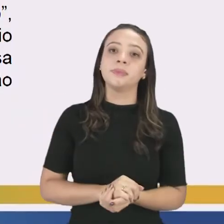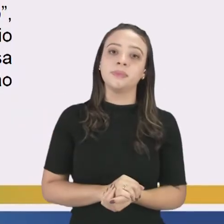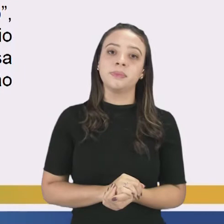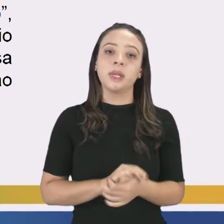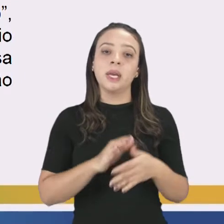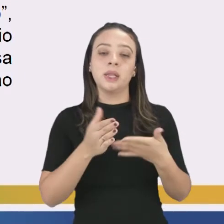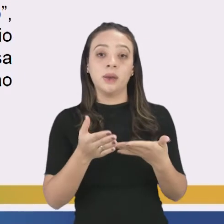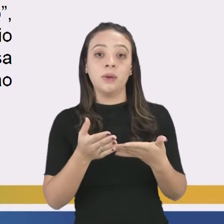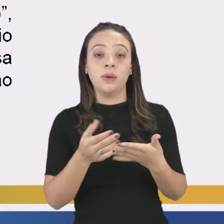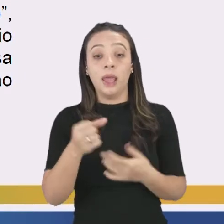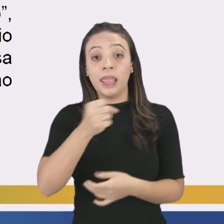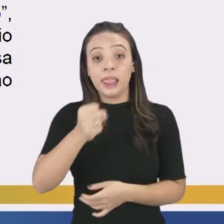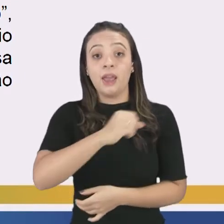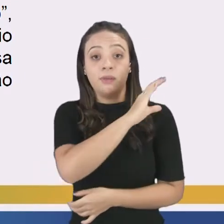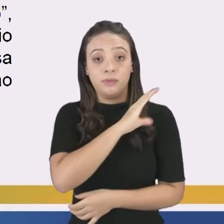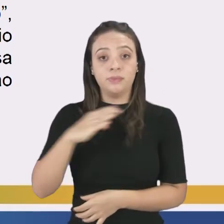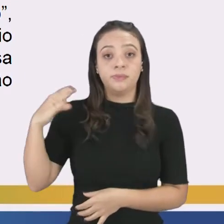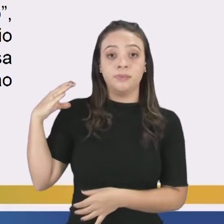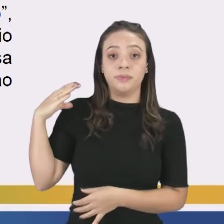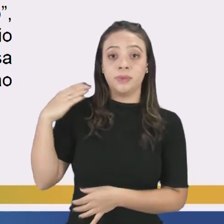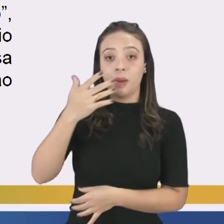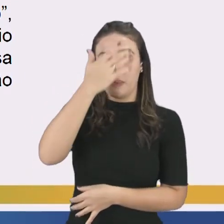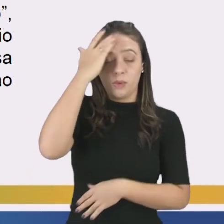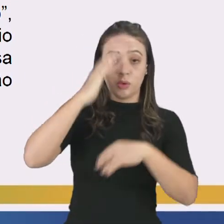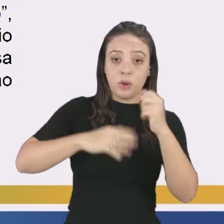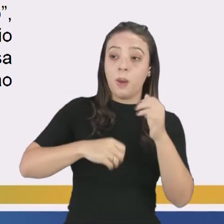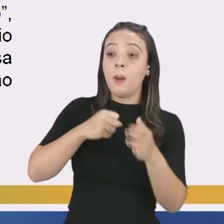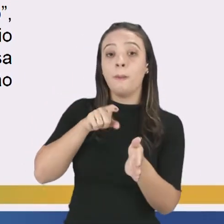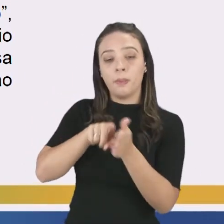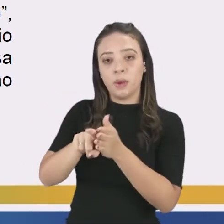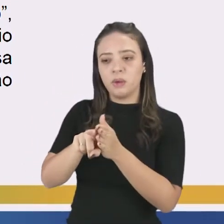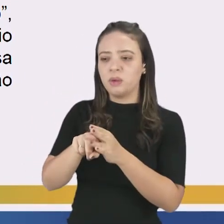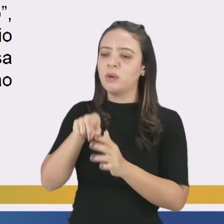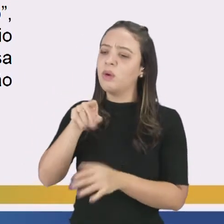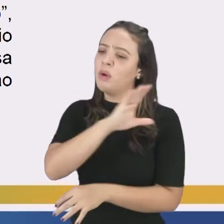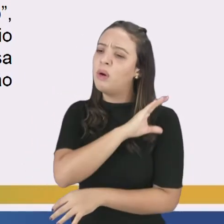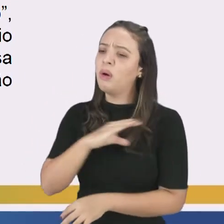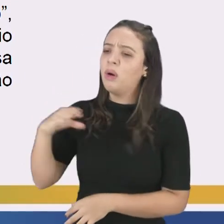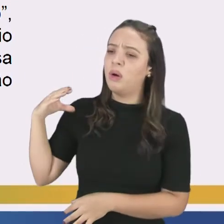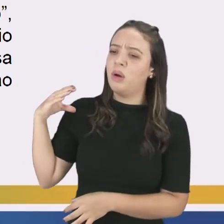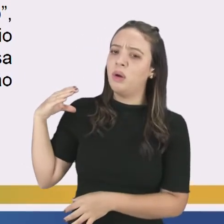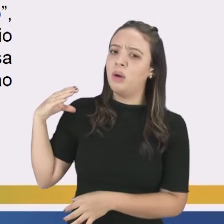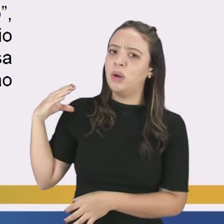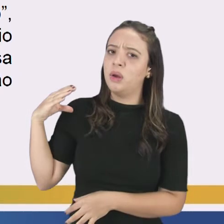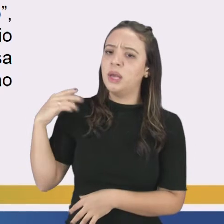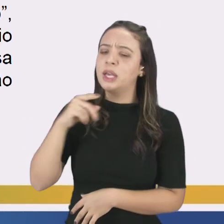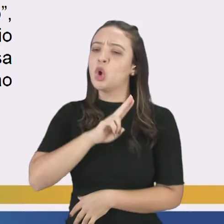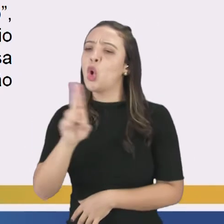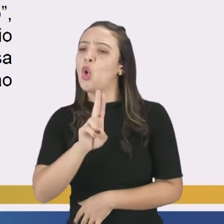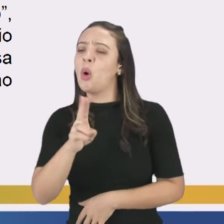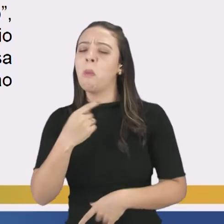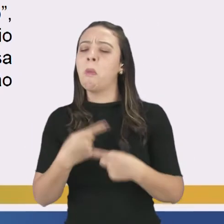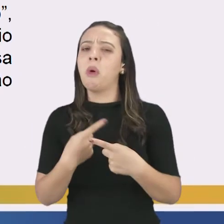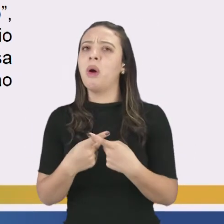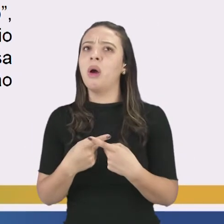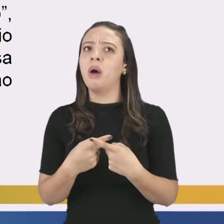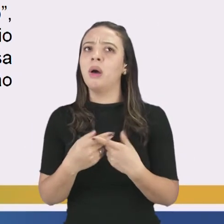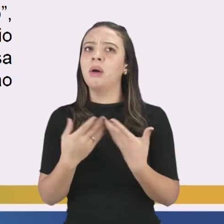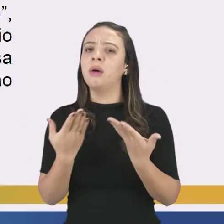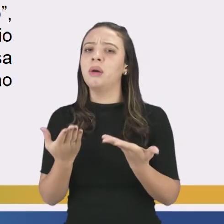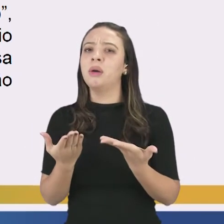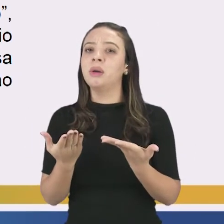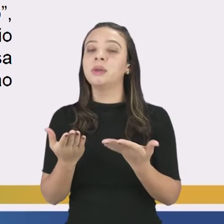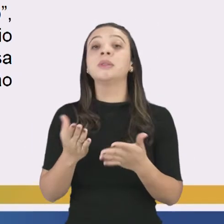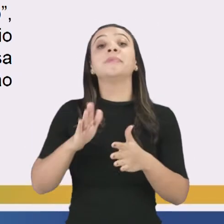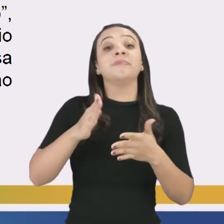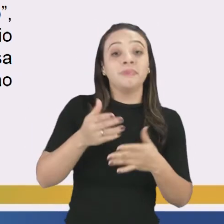da Clarice, o entrevistador pergunta: Clarice Lispector, de onde veio esse nome, Lispector? E